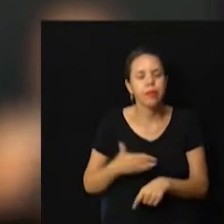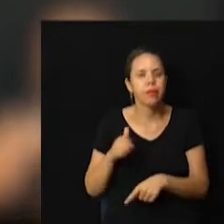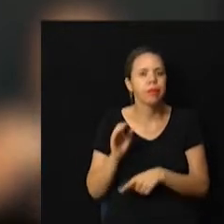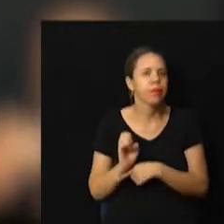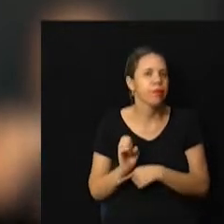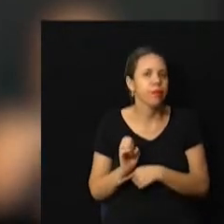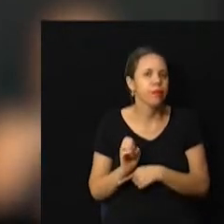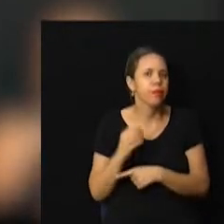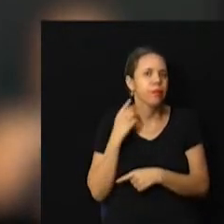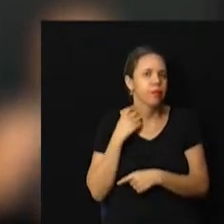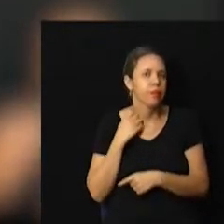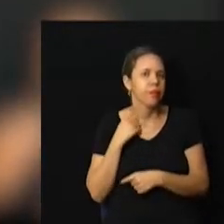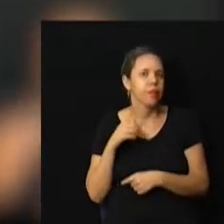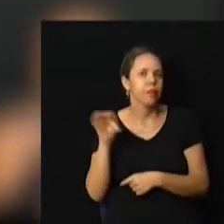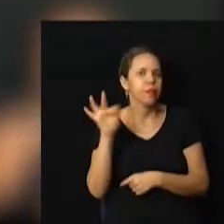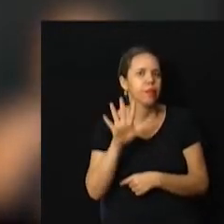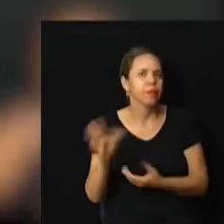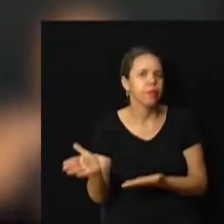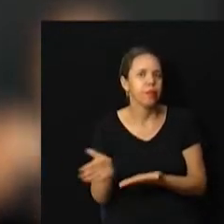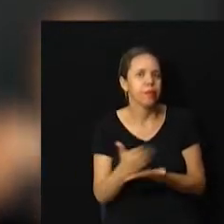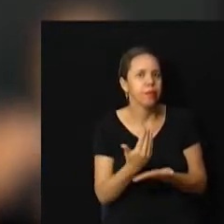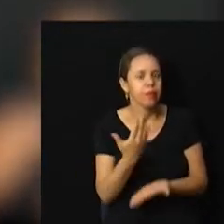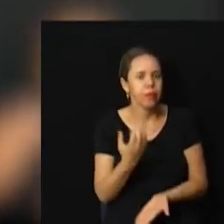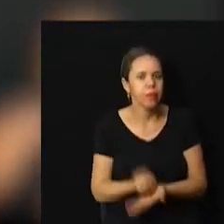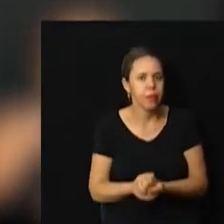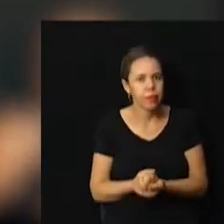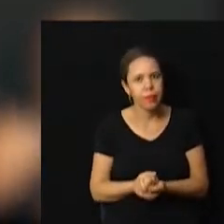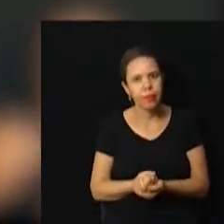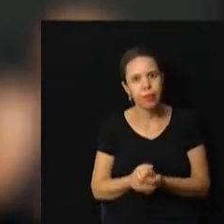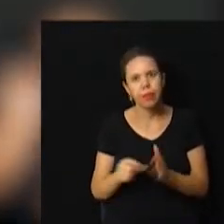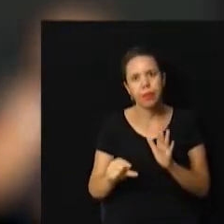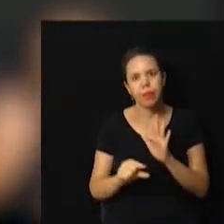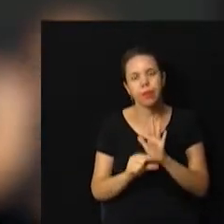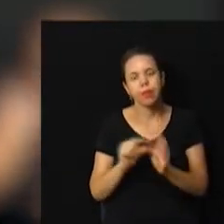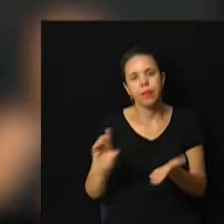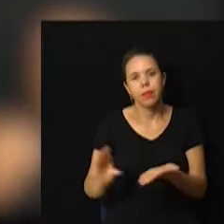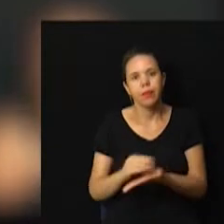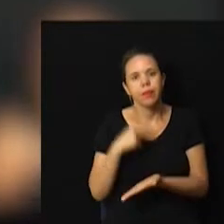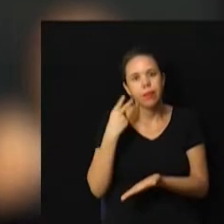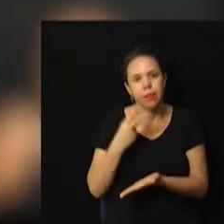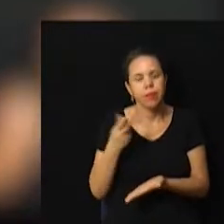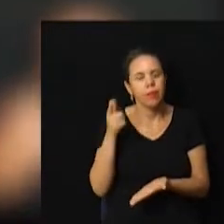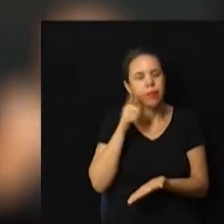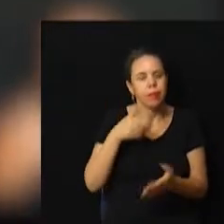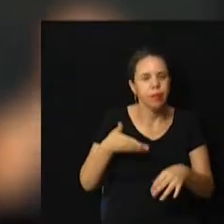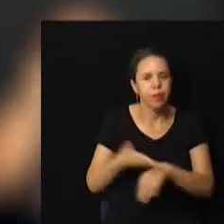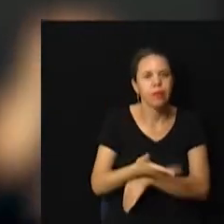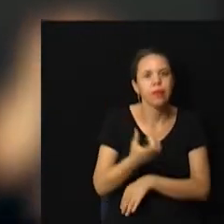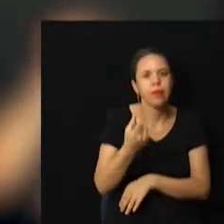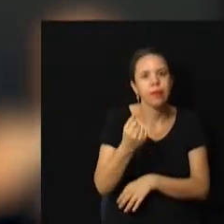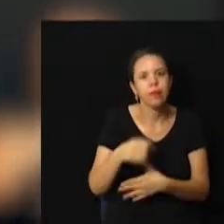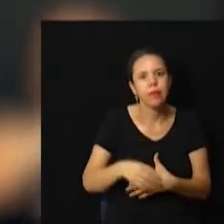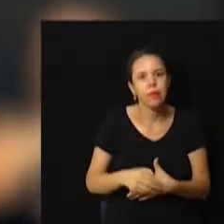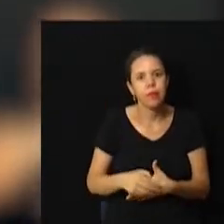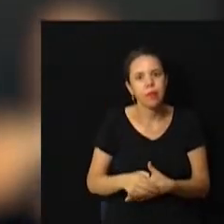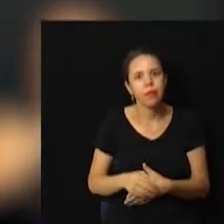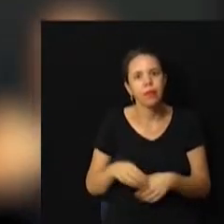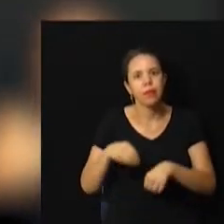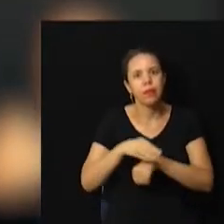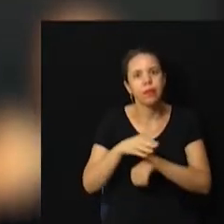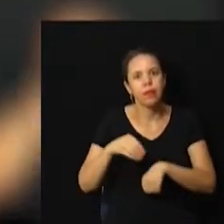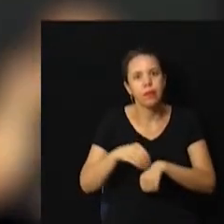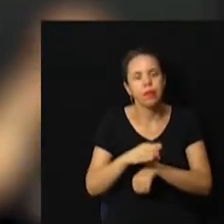estaduais e federais e também emendas parlamentares que entram via fundo municipal e